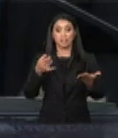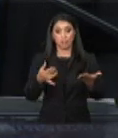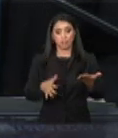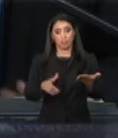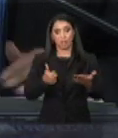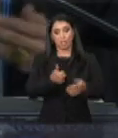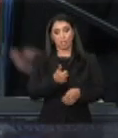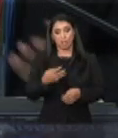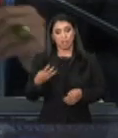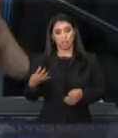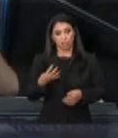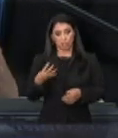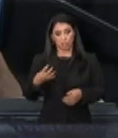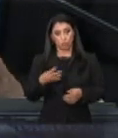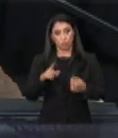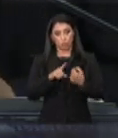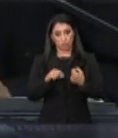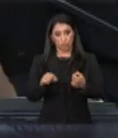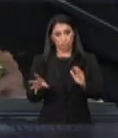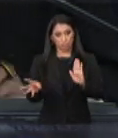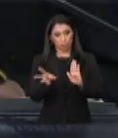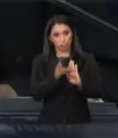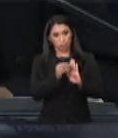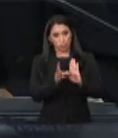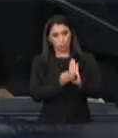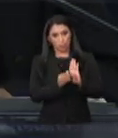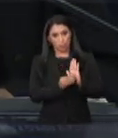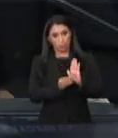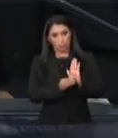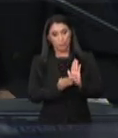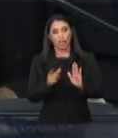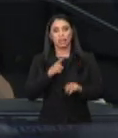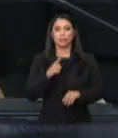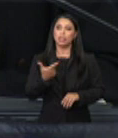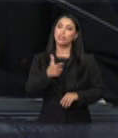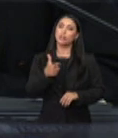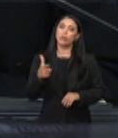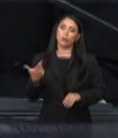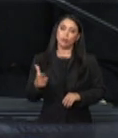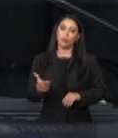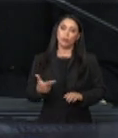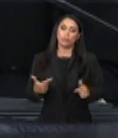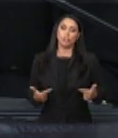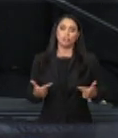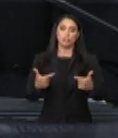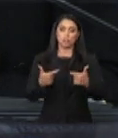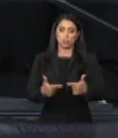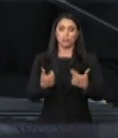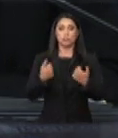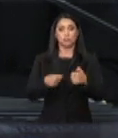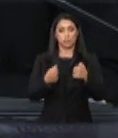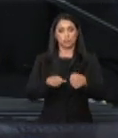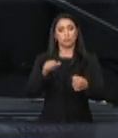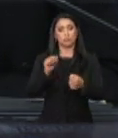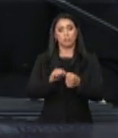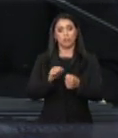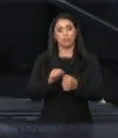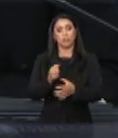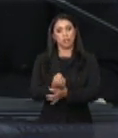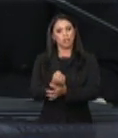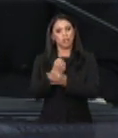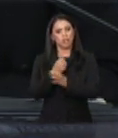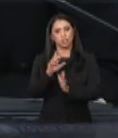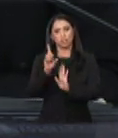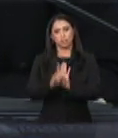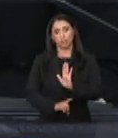dos 14 artigos que que ela compõem a uma outra série de medidas que precisam ser tomadas para garantir os direitos